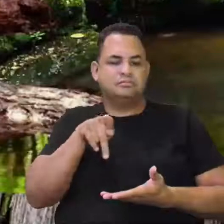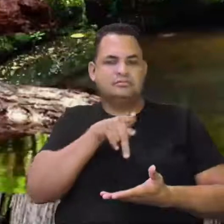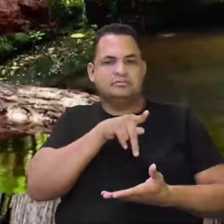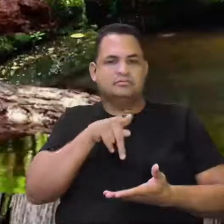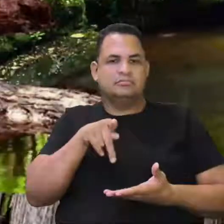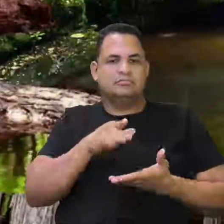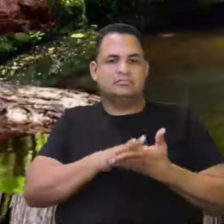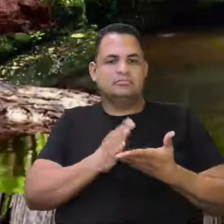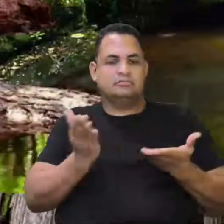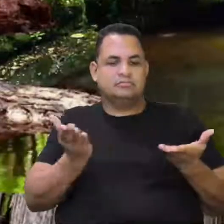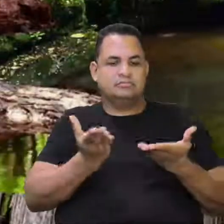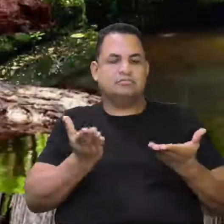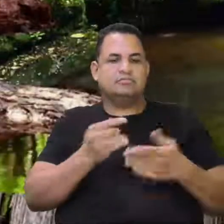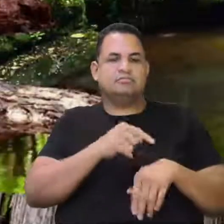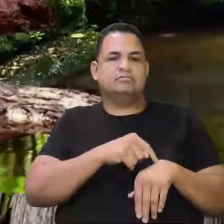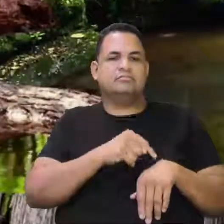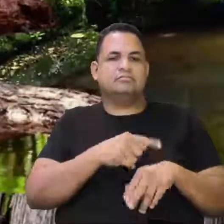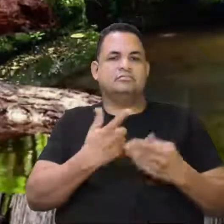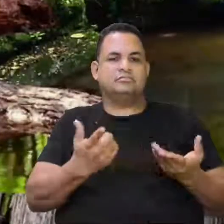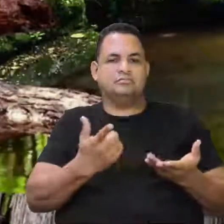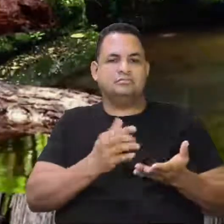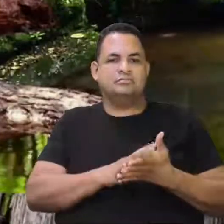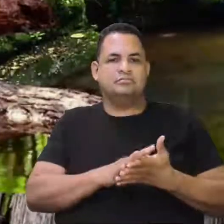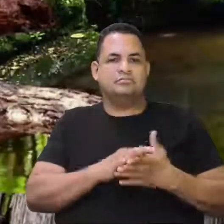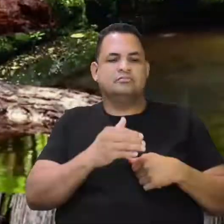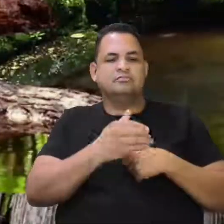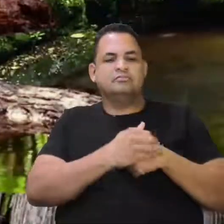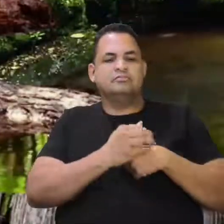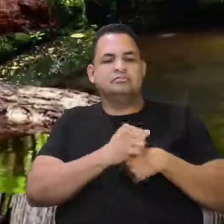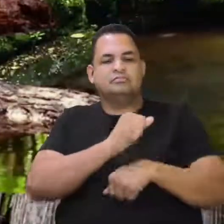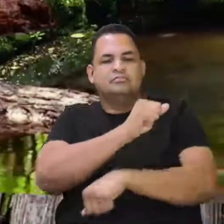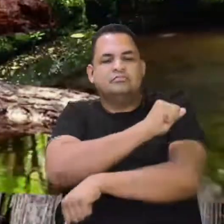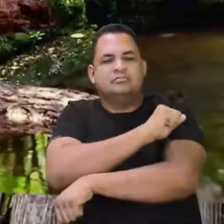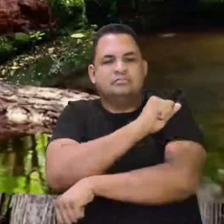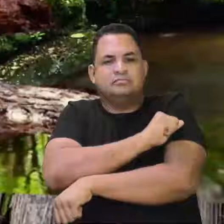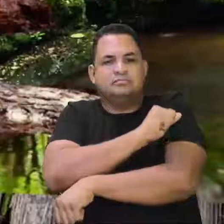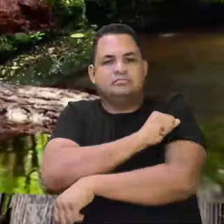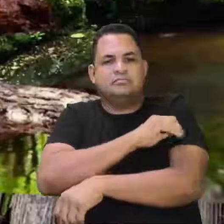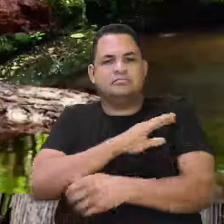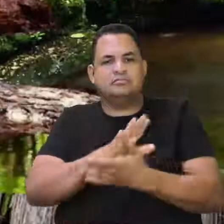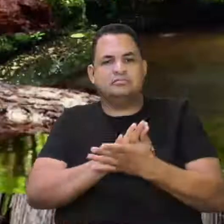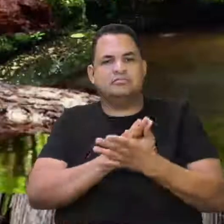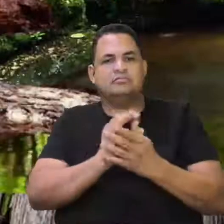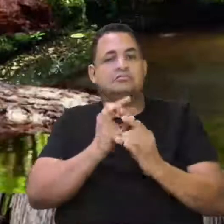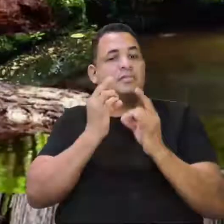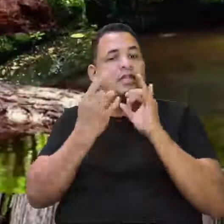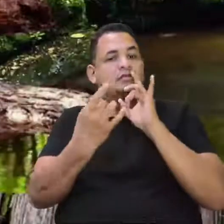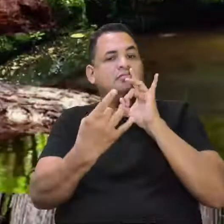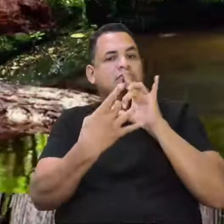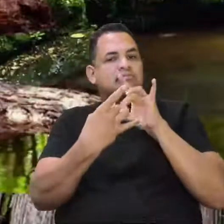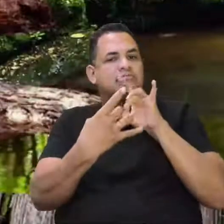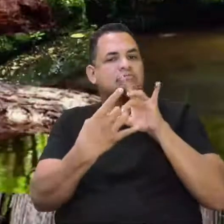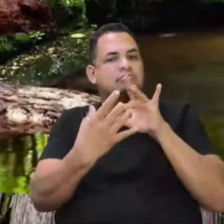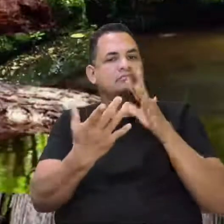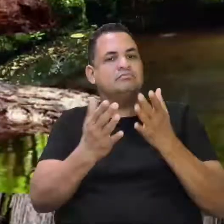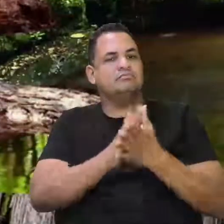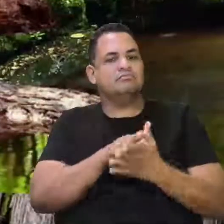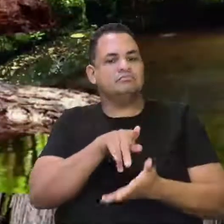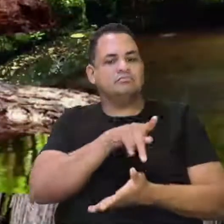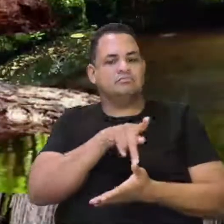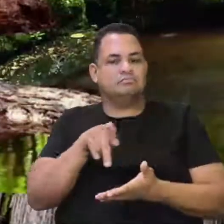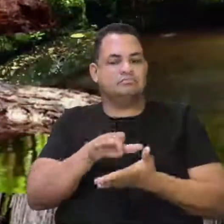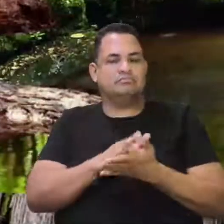professor presencial, você, querido aluno, desse um feedback para o seu